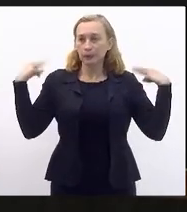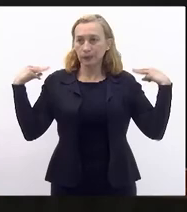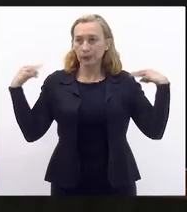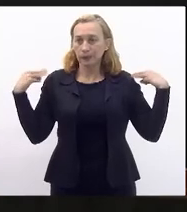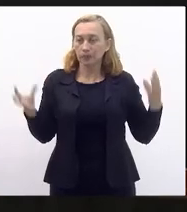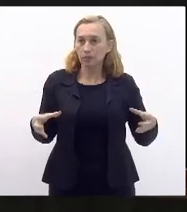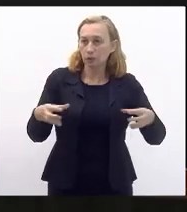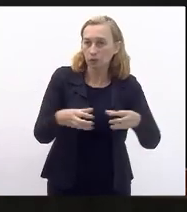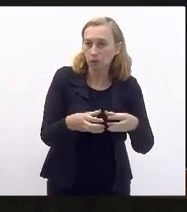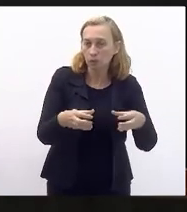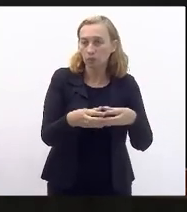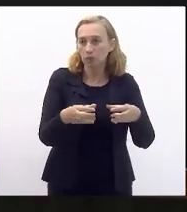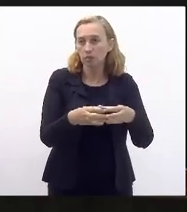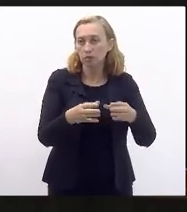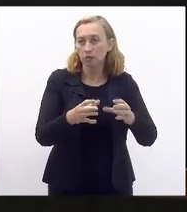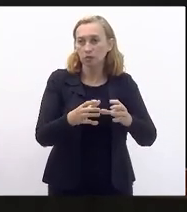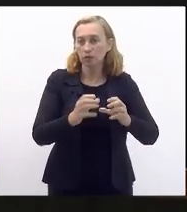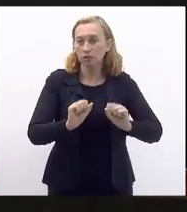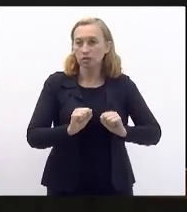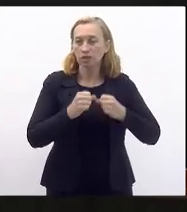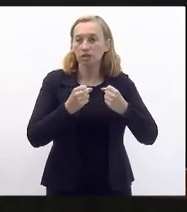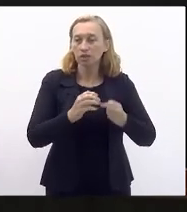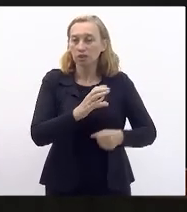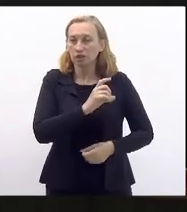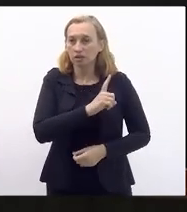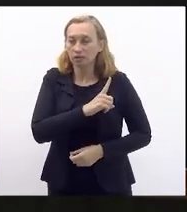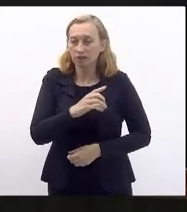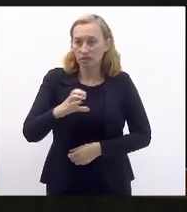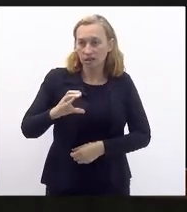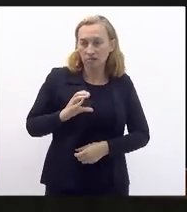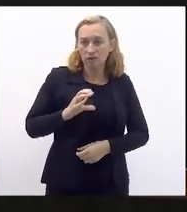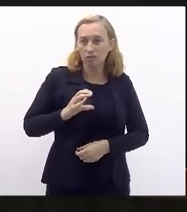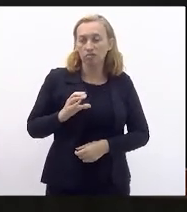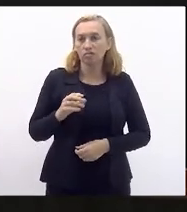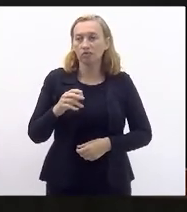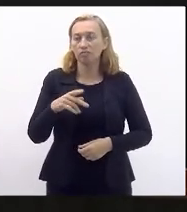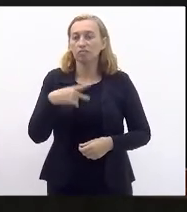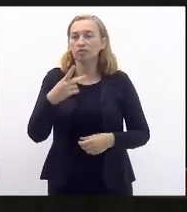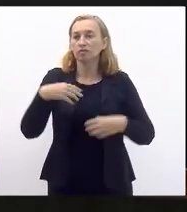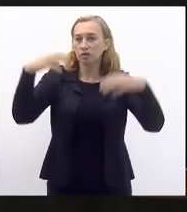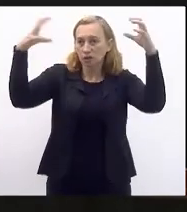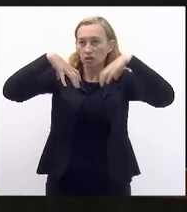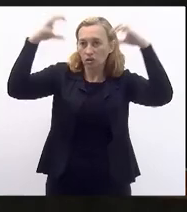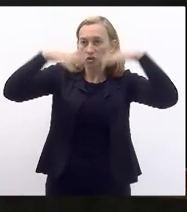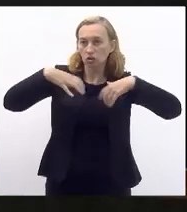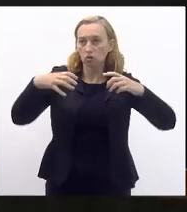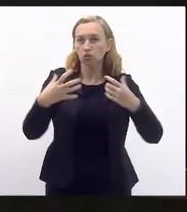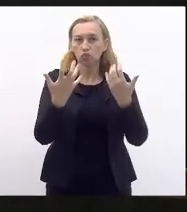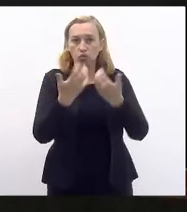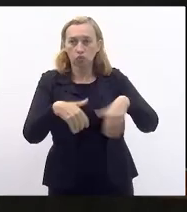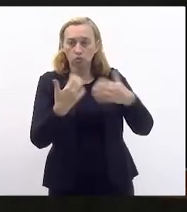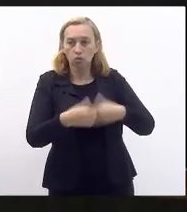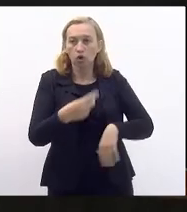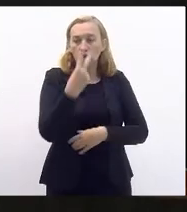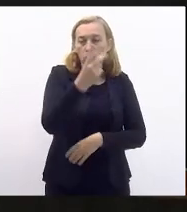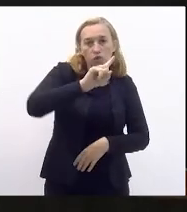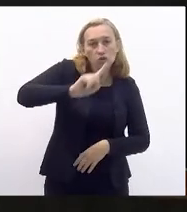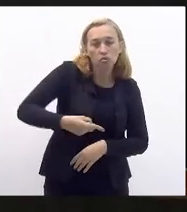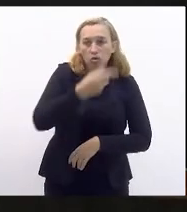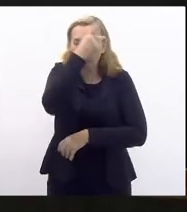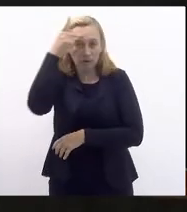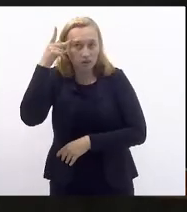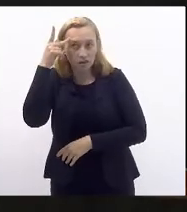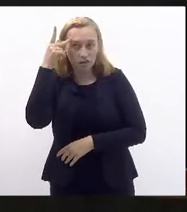para mitigar os efeitos da chuva em Petrópolis como resultado cerca de duas mil pessoas